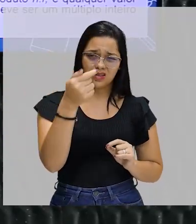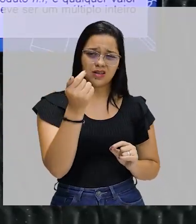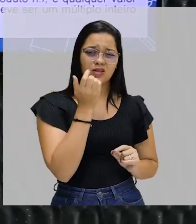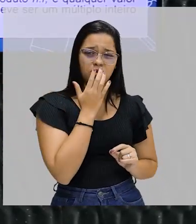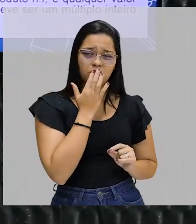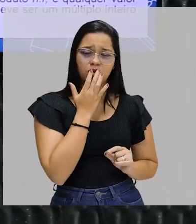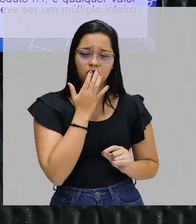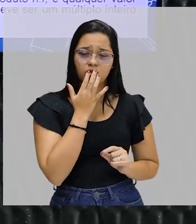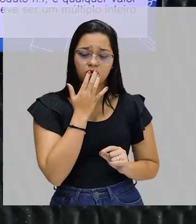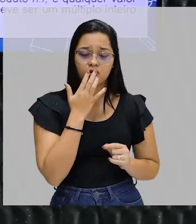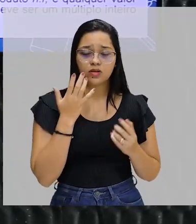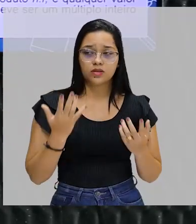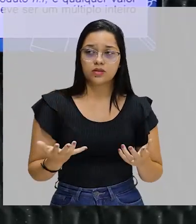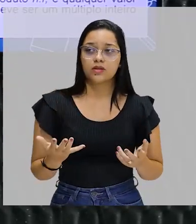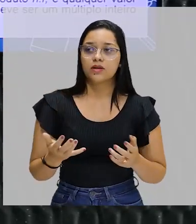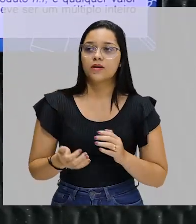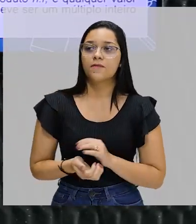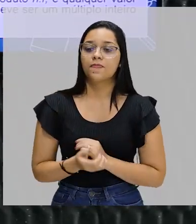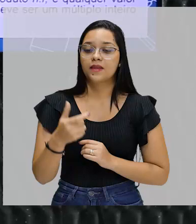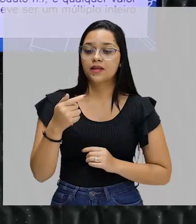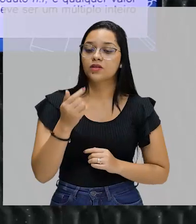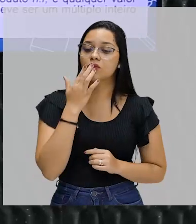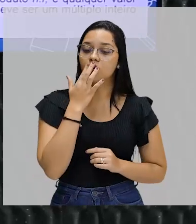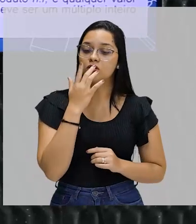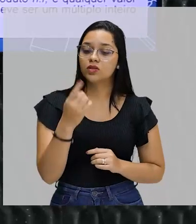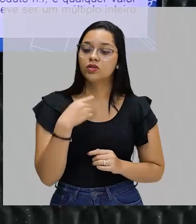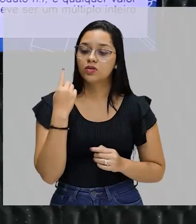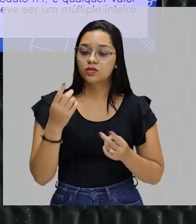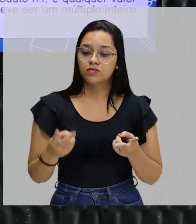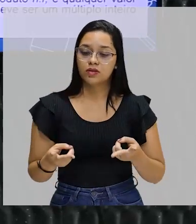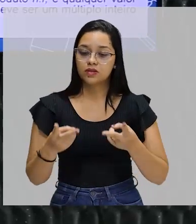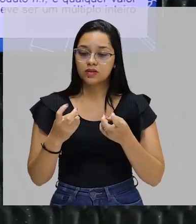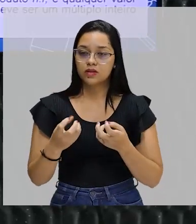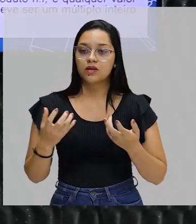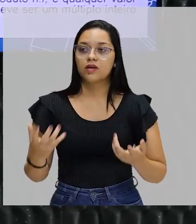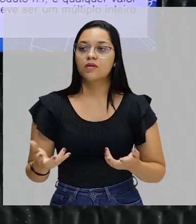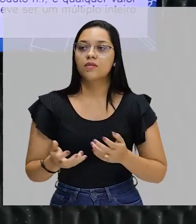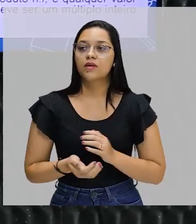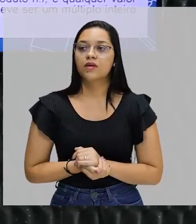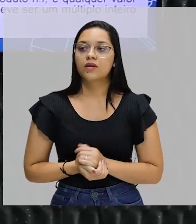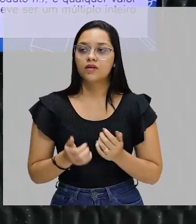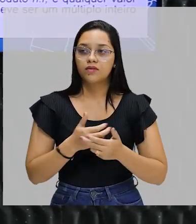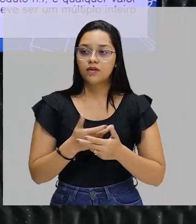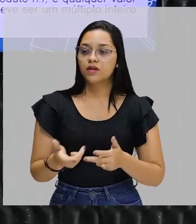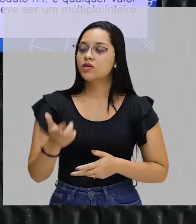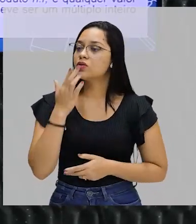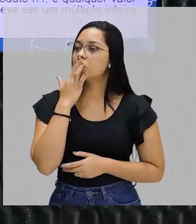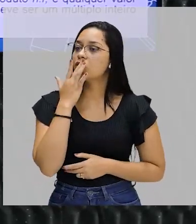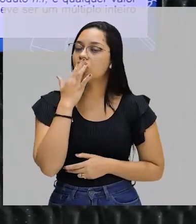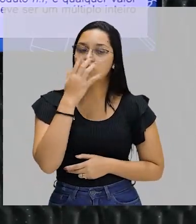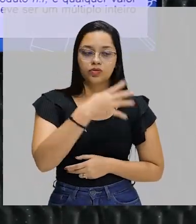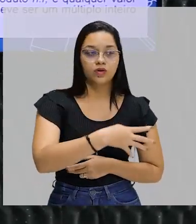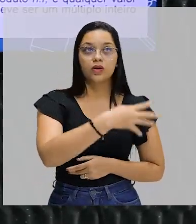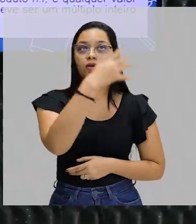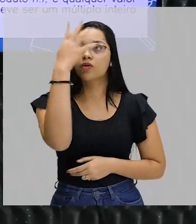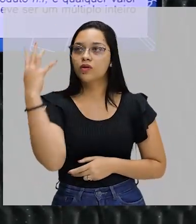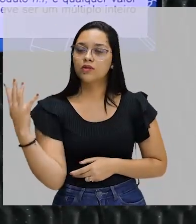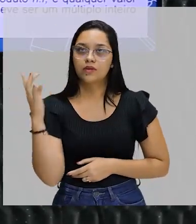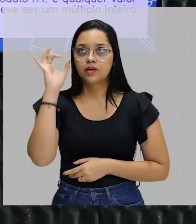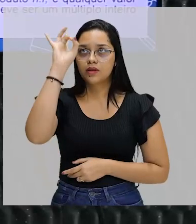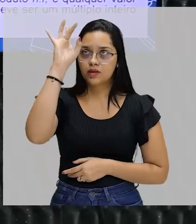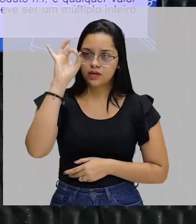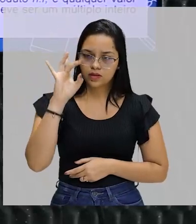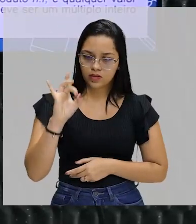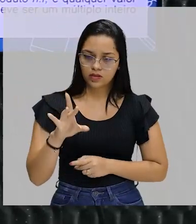entre aspas também, né? Dessas 7 cores que a gente observa no espectro eletromagnético, as cores do arco-íris, por exemplo, para cada cor